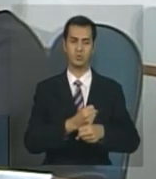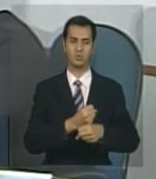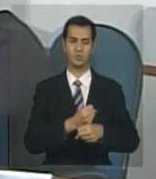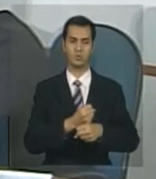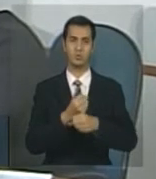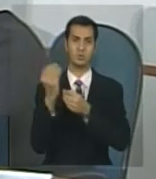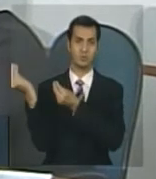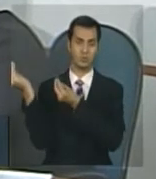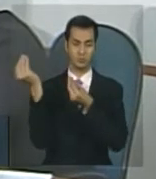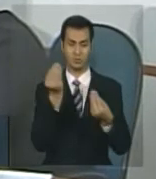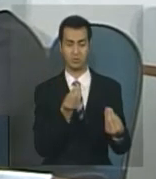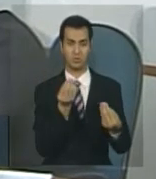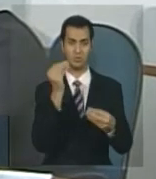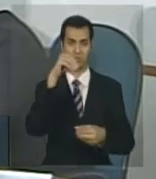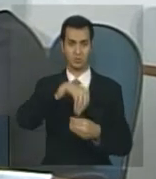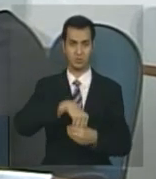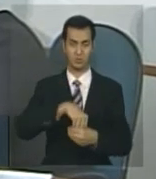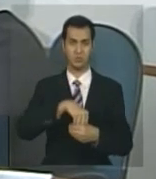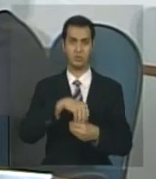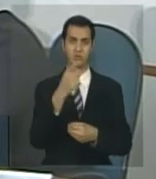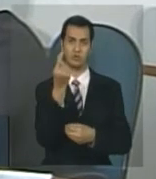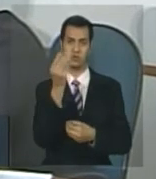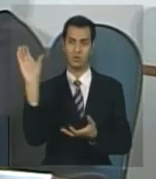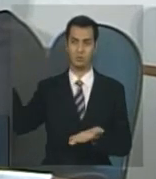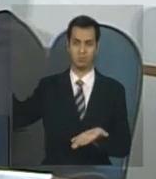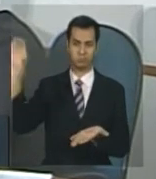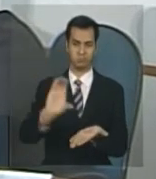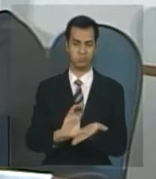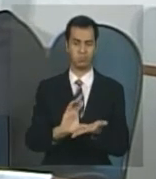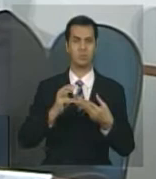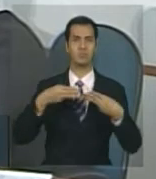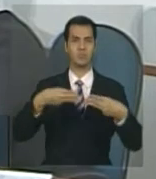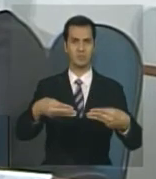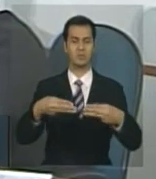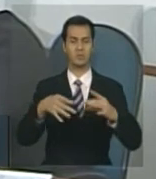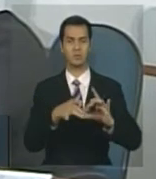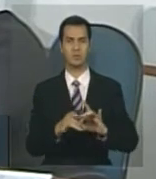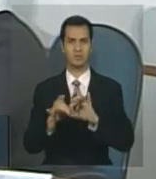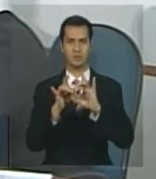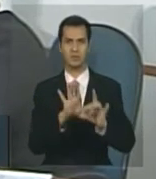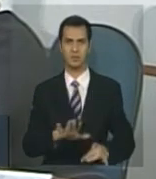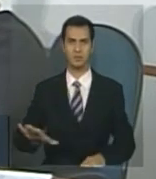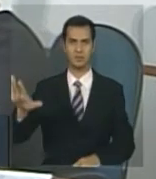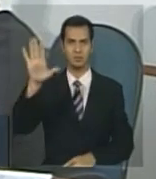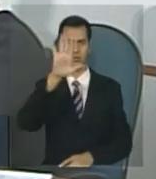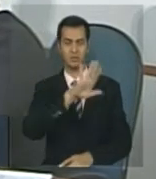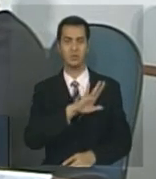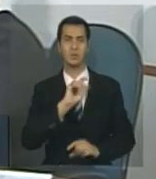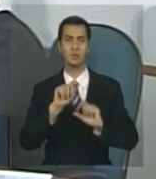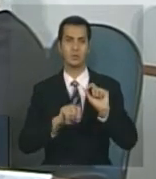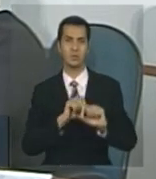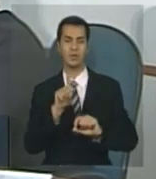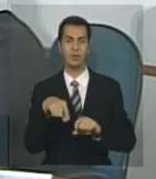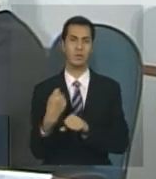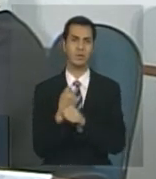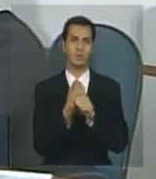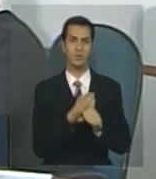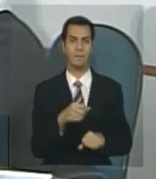no Ministério da Integração Nacional para aplicar em obras de prevenção foram